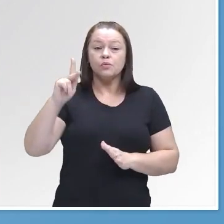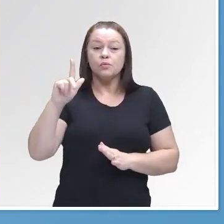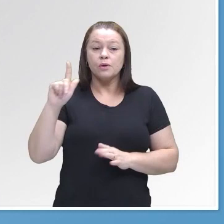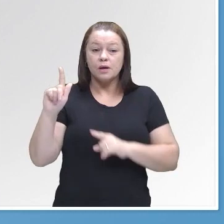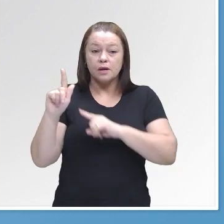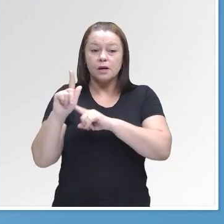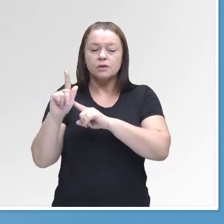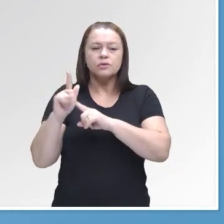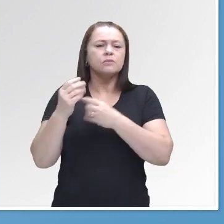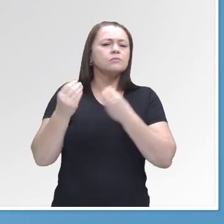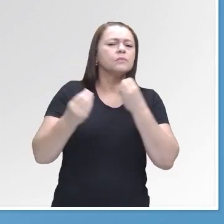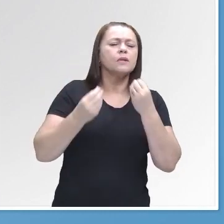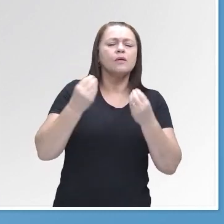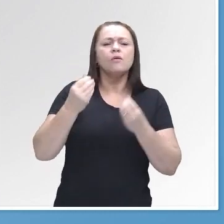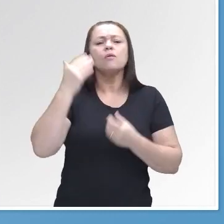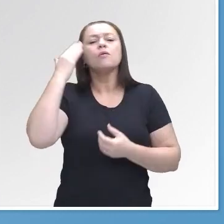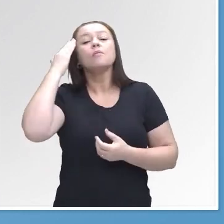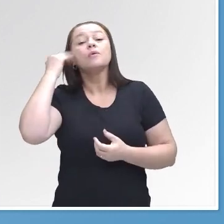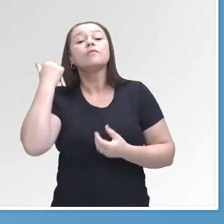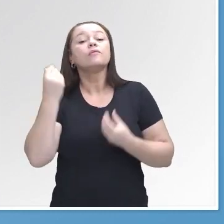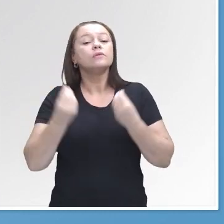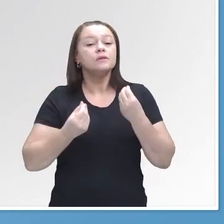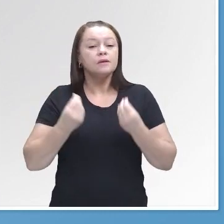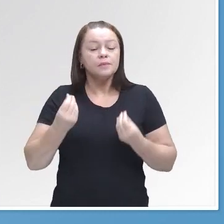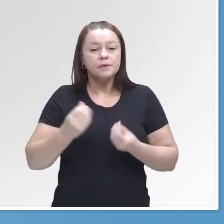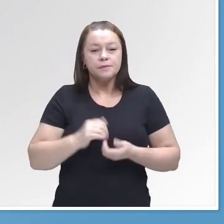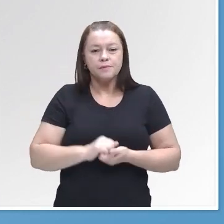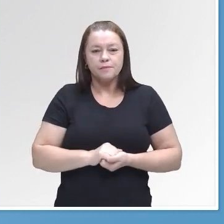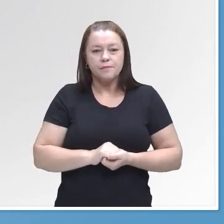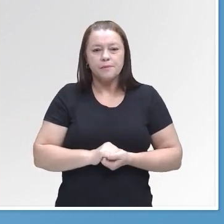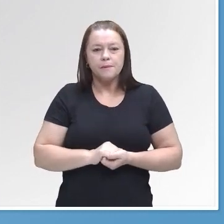Como identificamos isso?